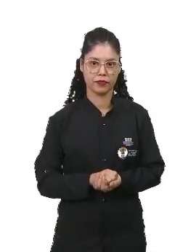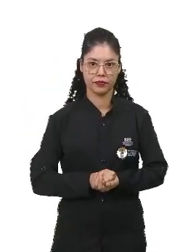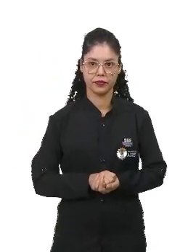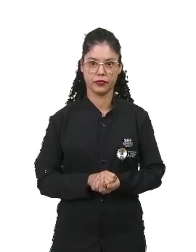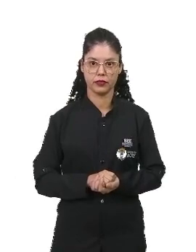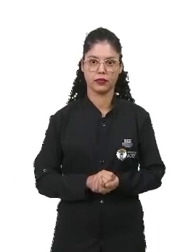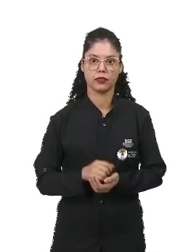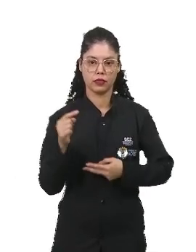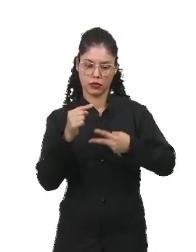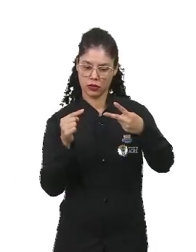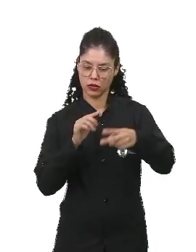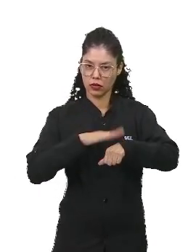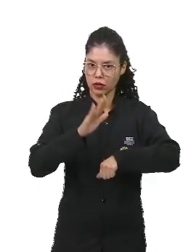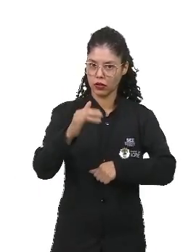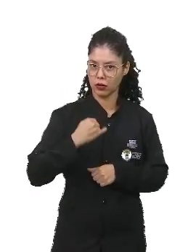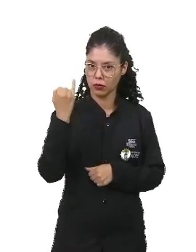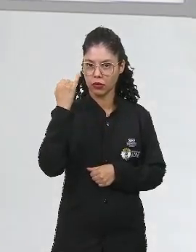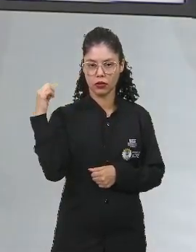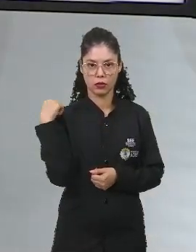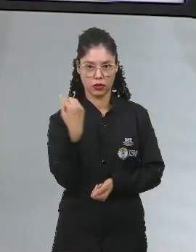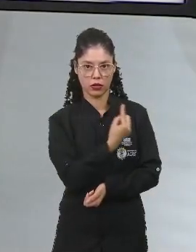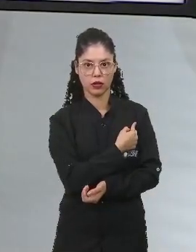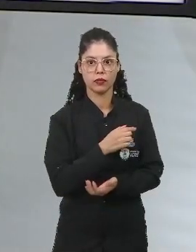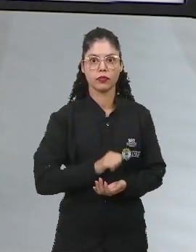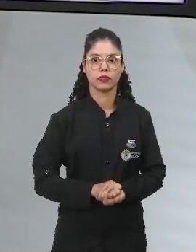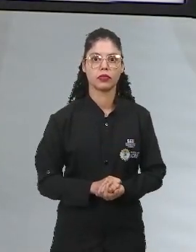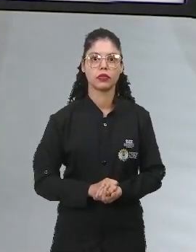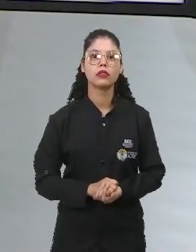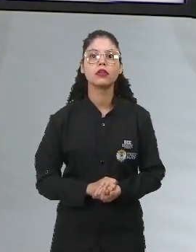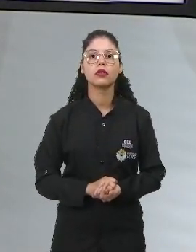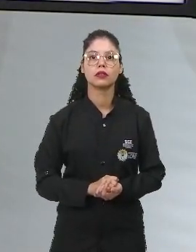não. Essas duas são mais do que suficiente para nós.